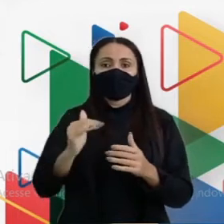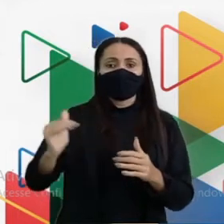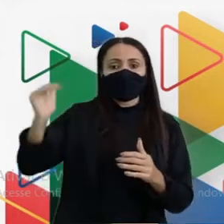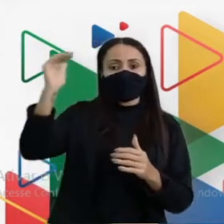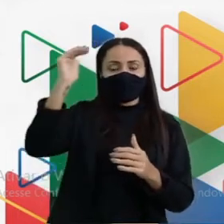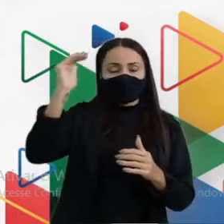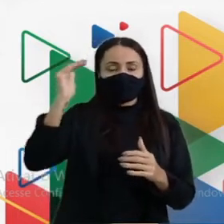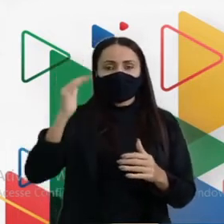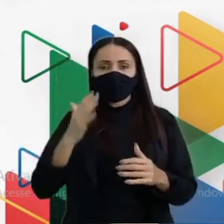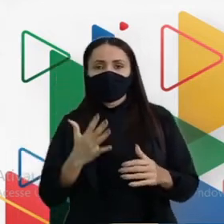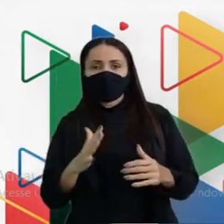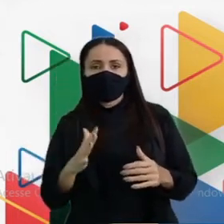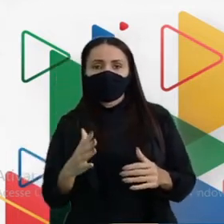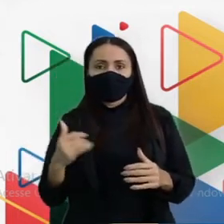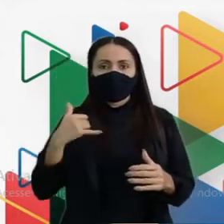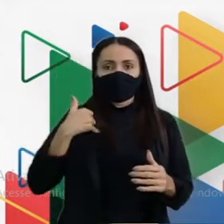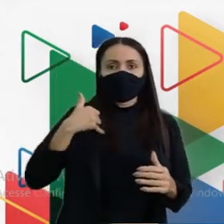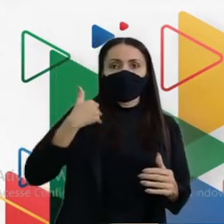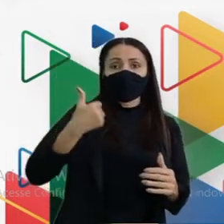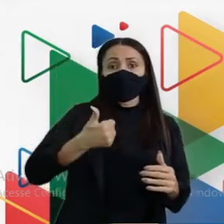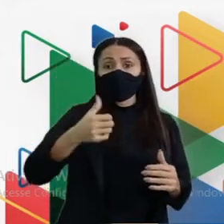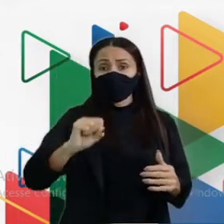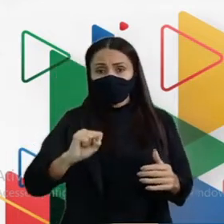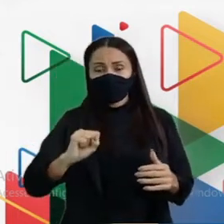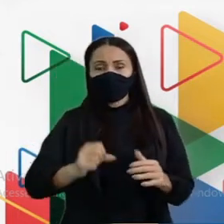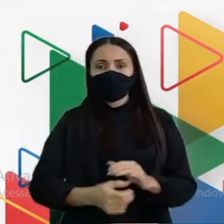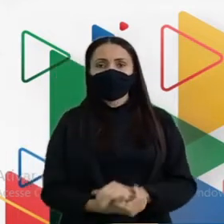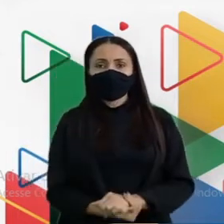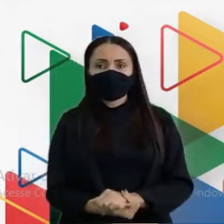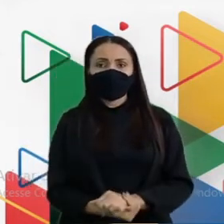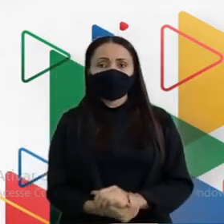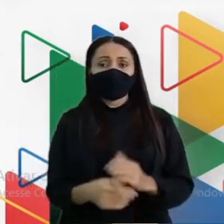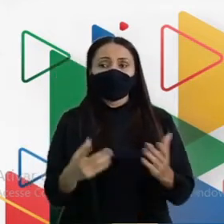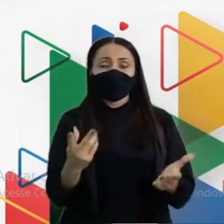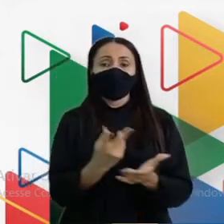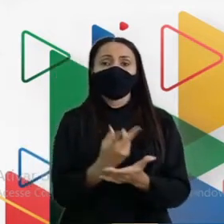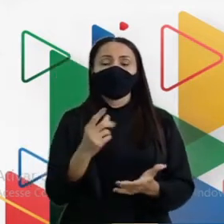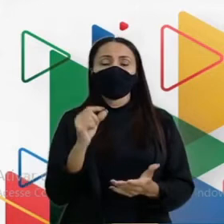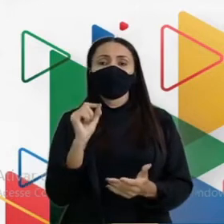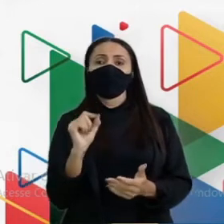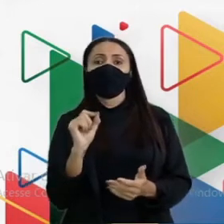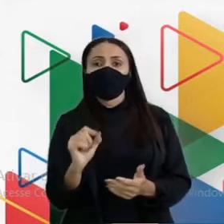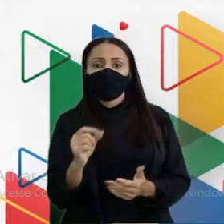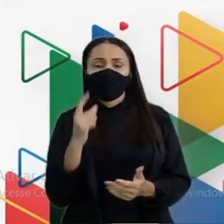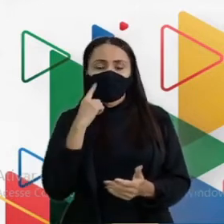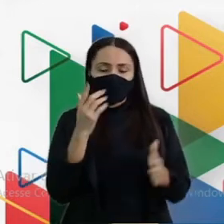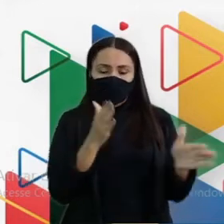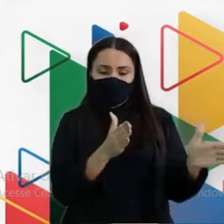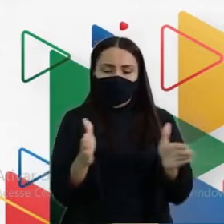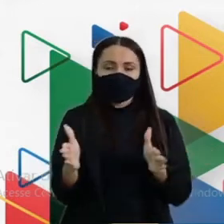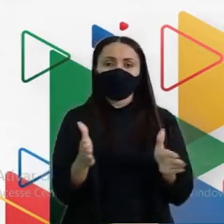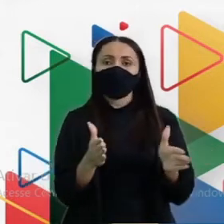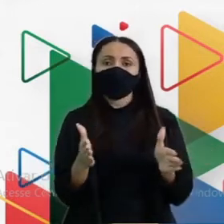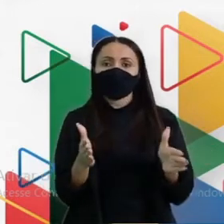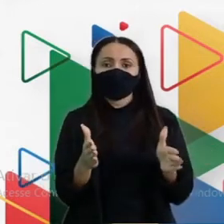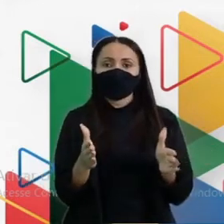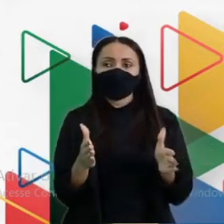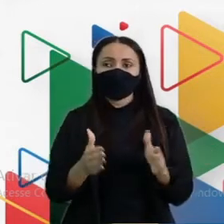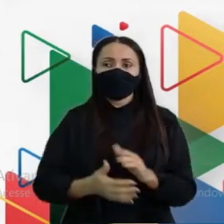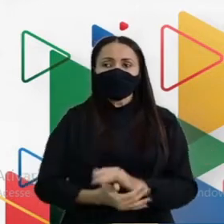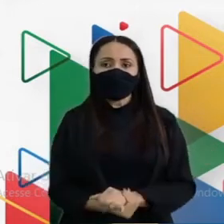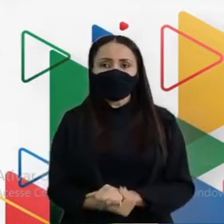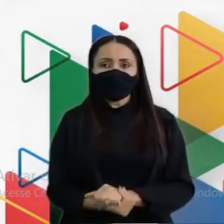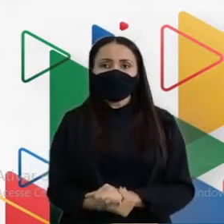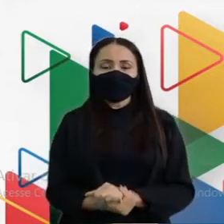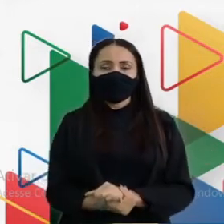volta aí dos 18 anos de idade. E aí o que acontece nessa fase de